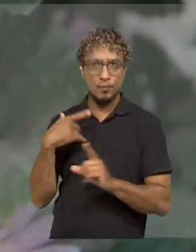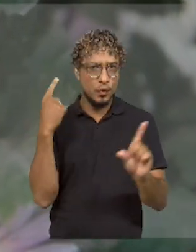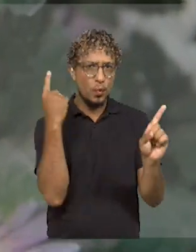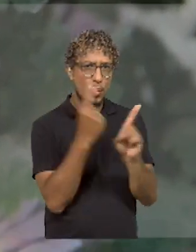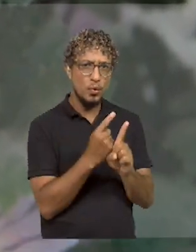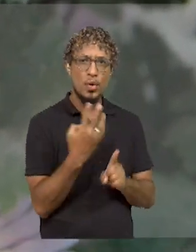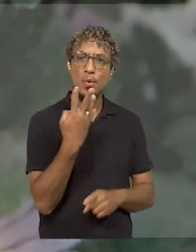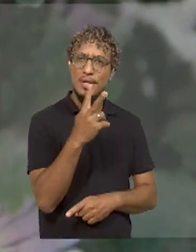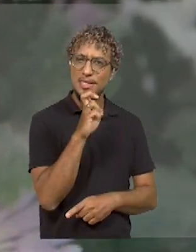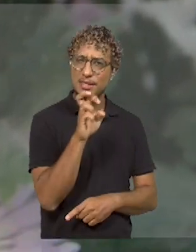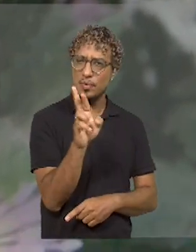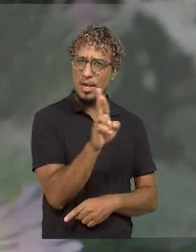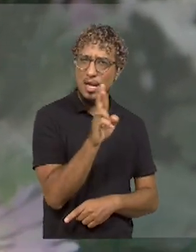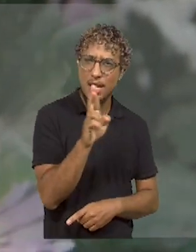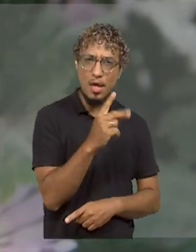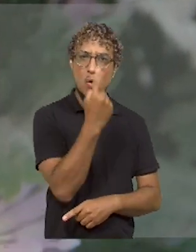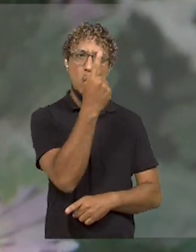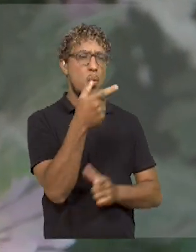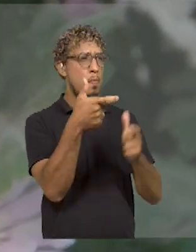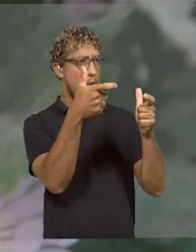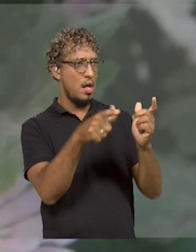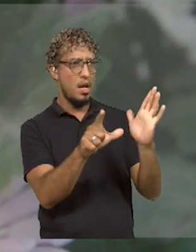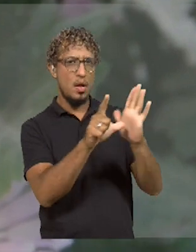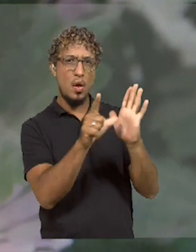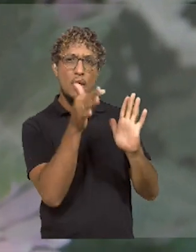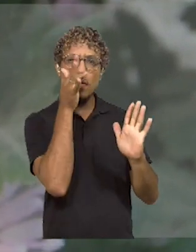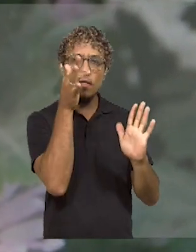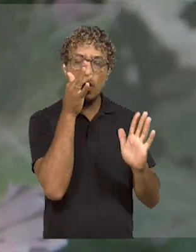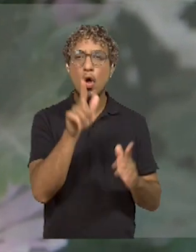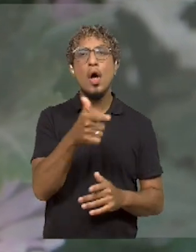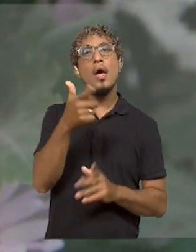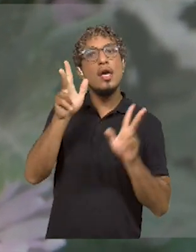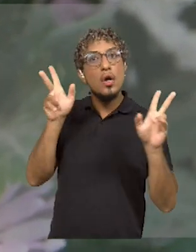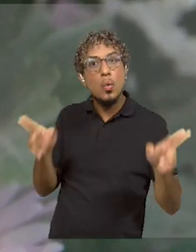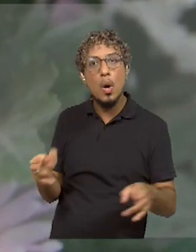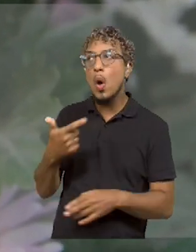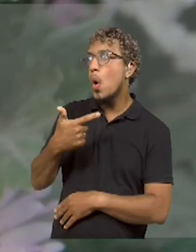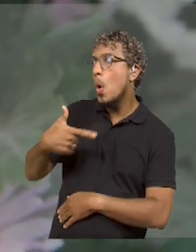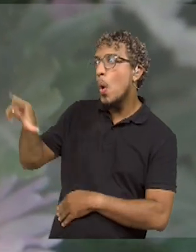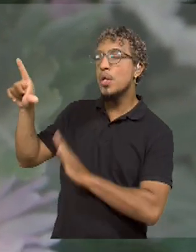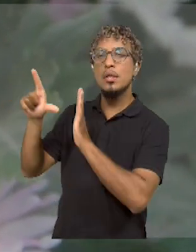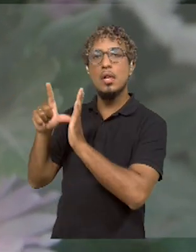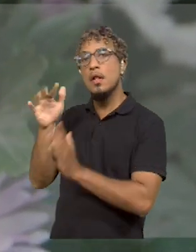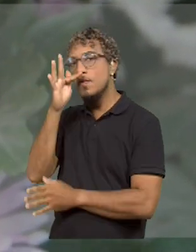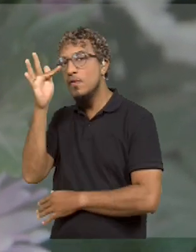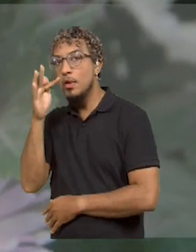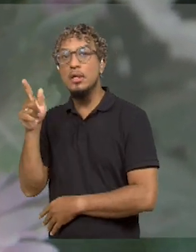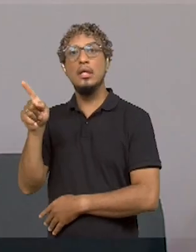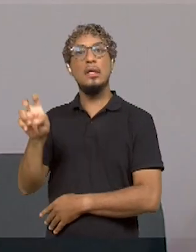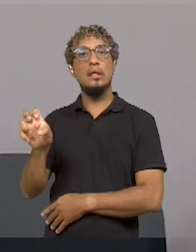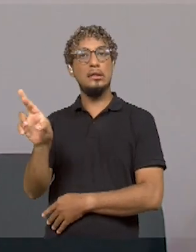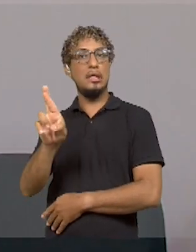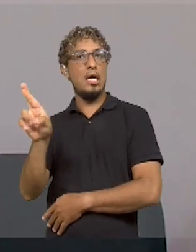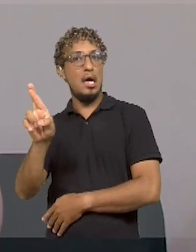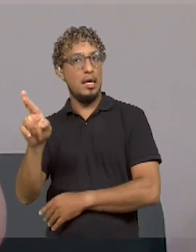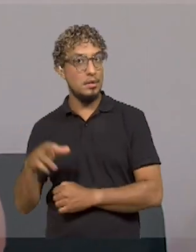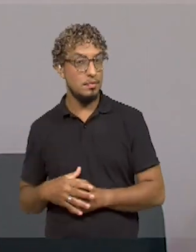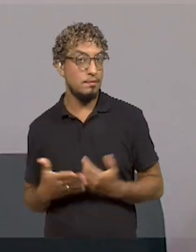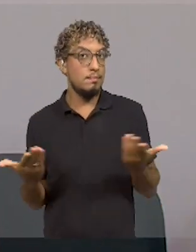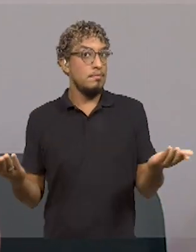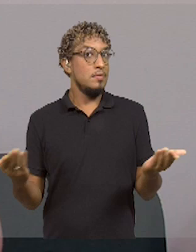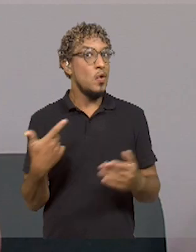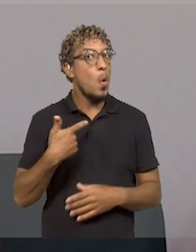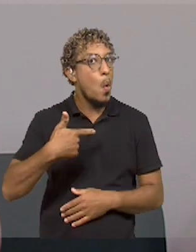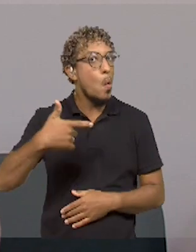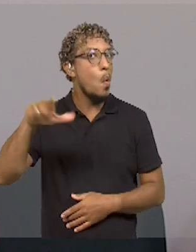por R$ 45,00 em uma floricultura e a mesma quantidade estava sendo vendida pelo valor de R$ 15,00. Um outro item também